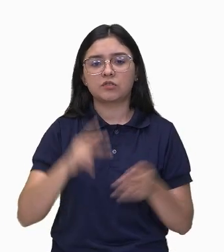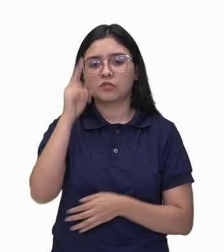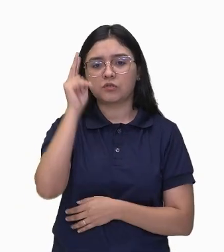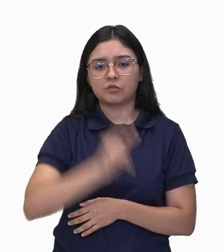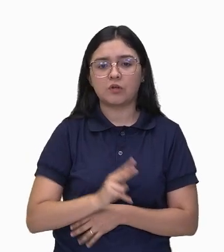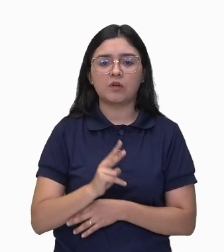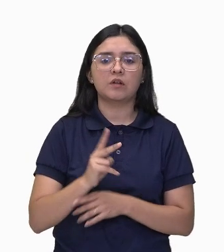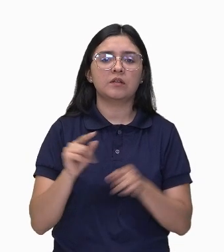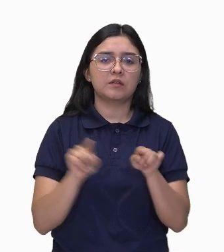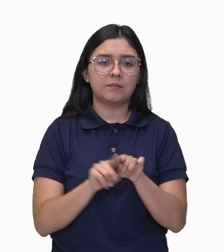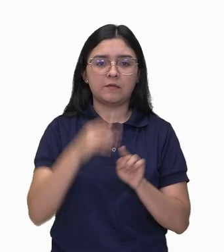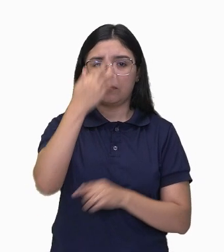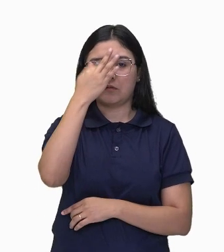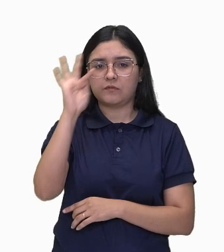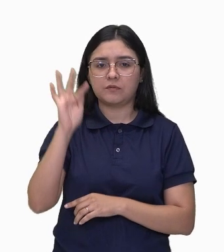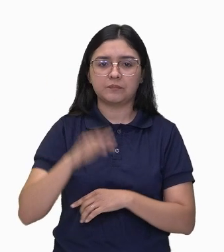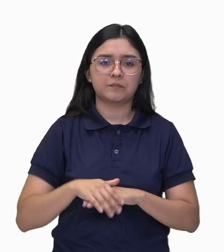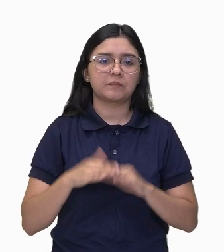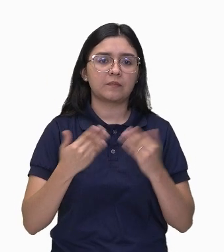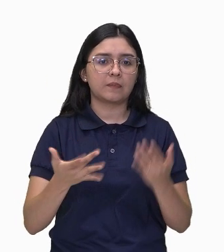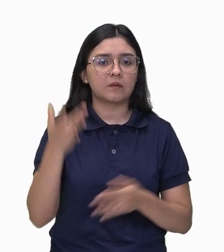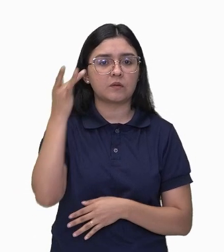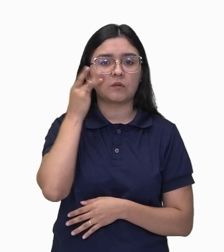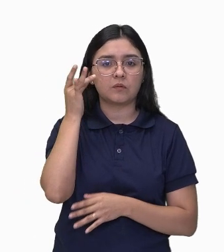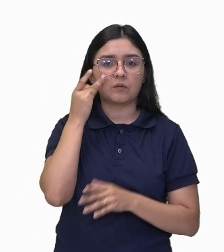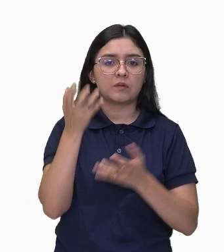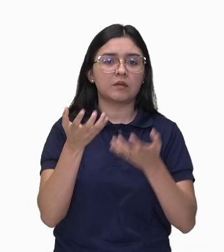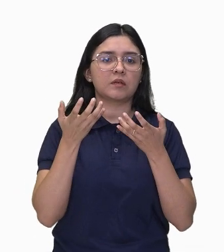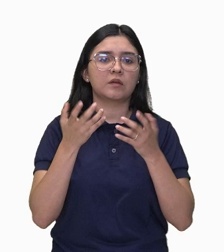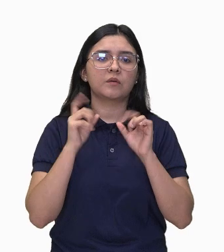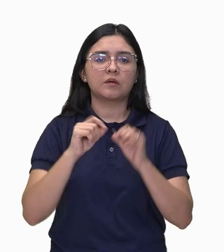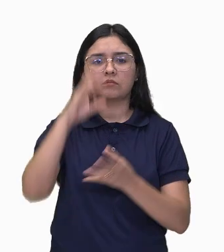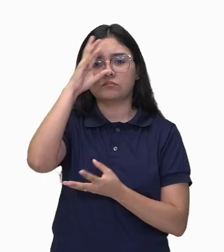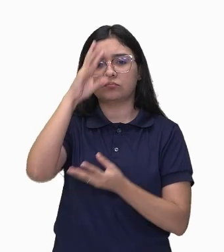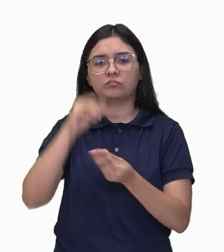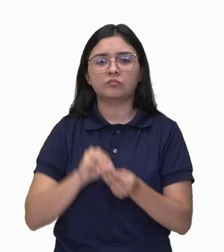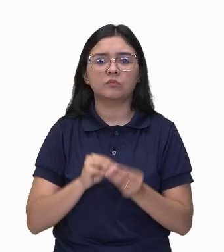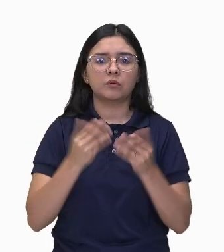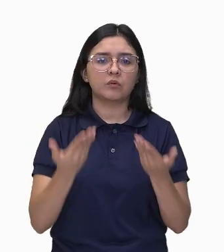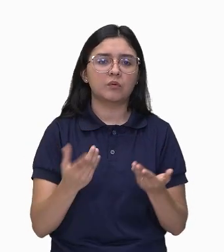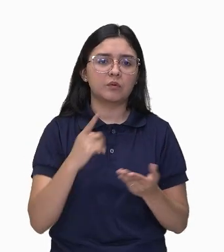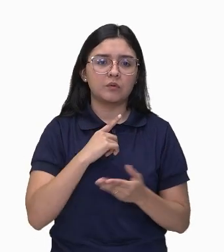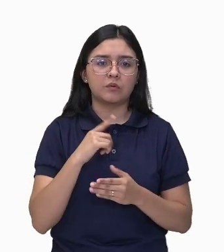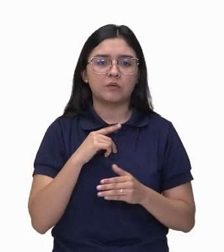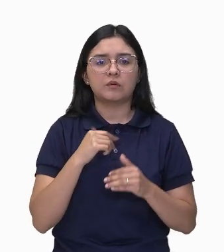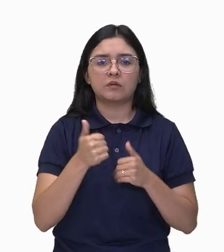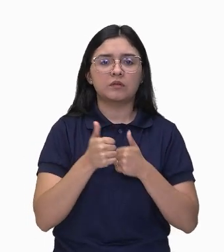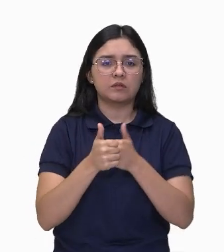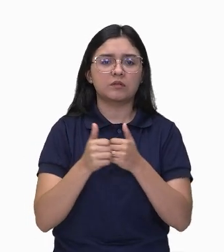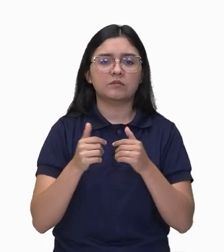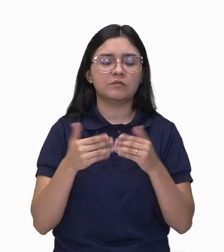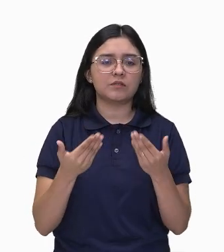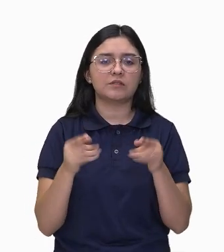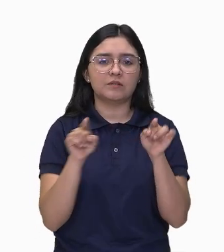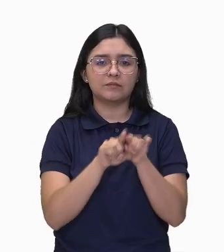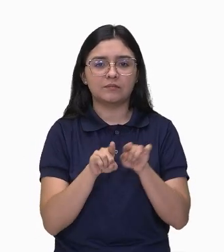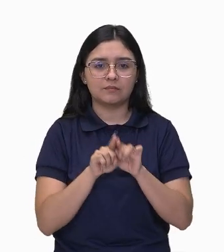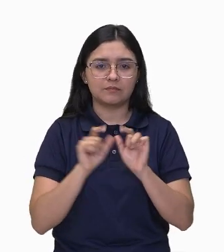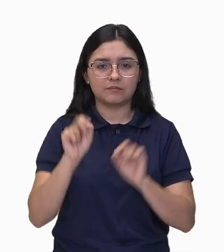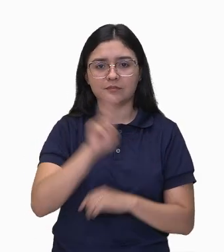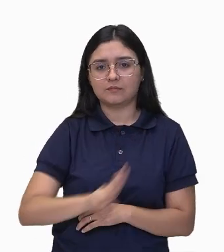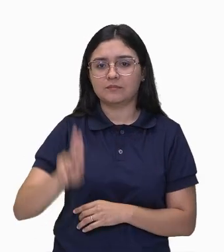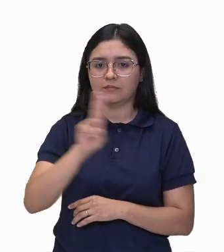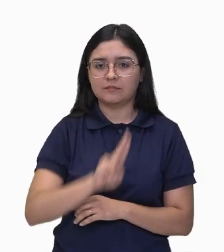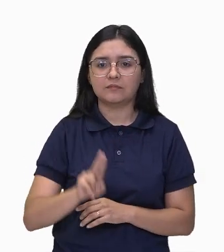e a filosofia. Os humanistas buscavam interpretar o cristianismo utilizando os escritos de autores da antiguidade